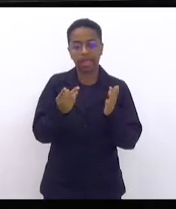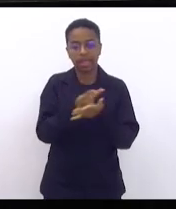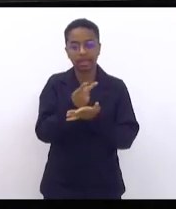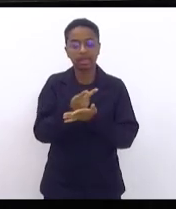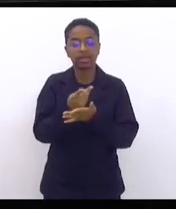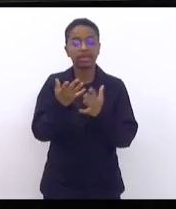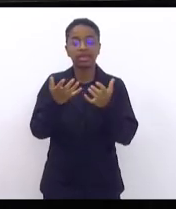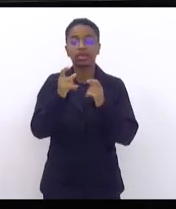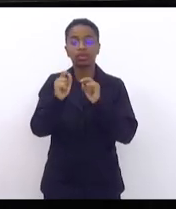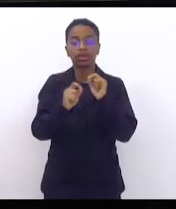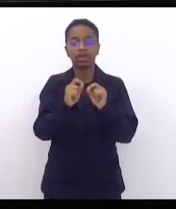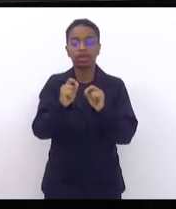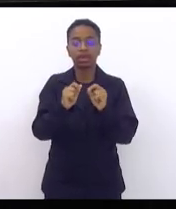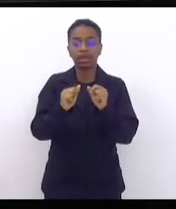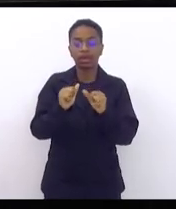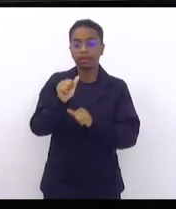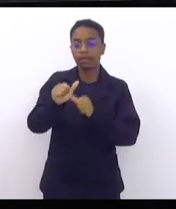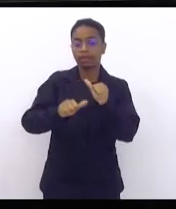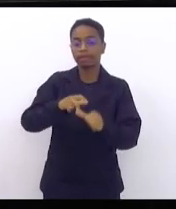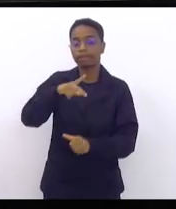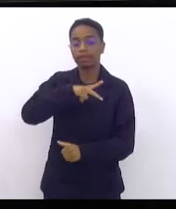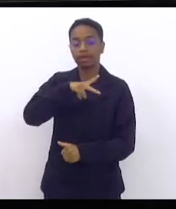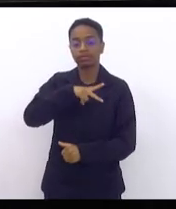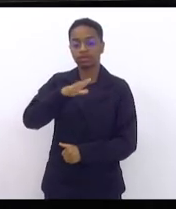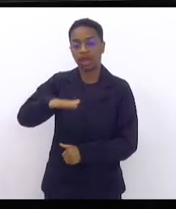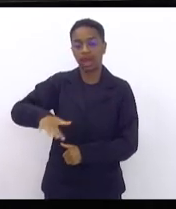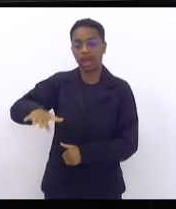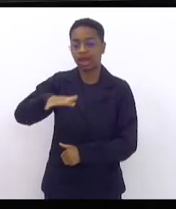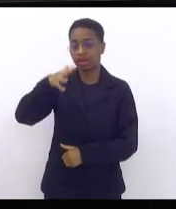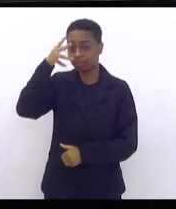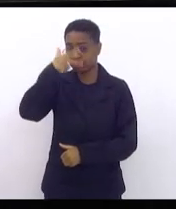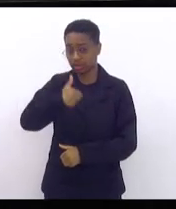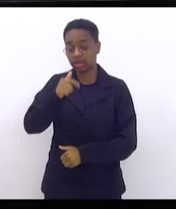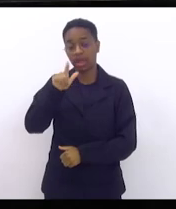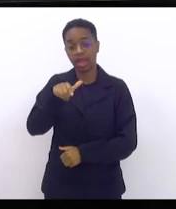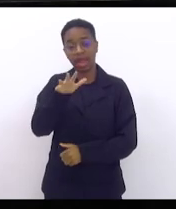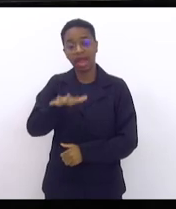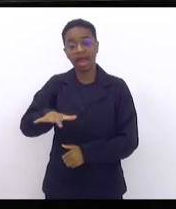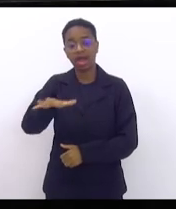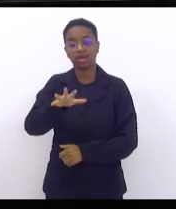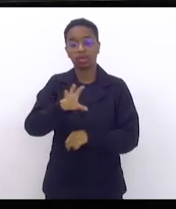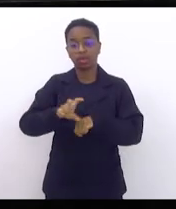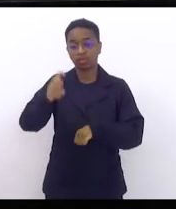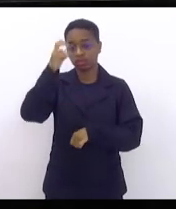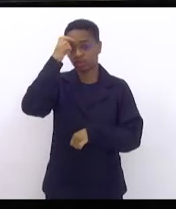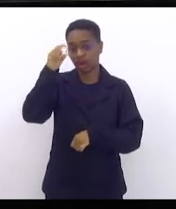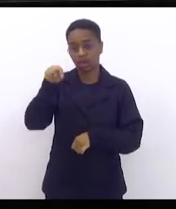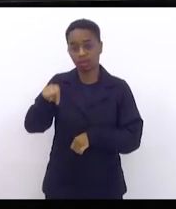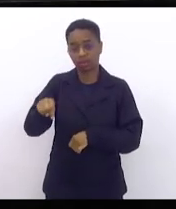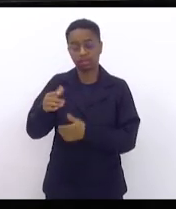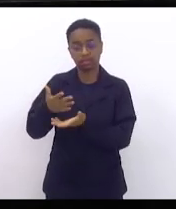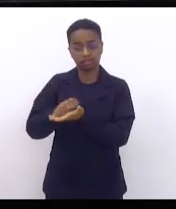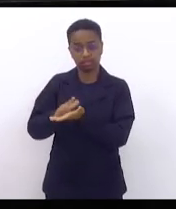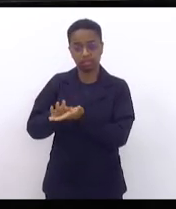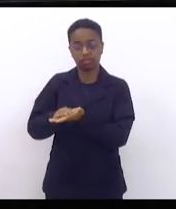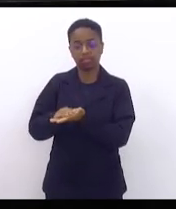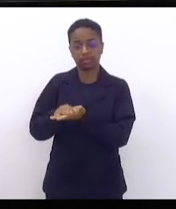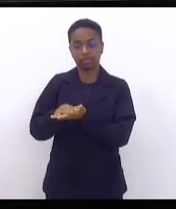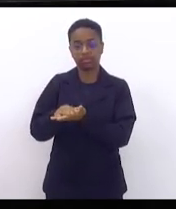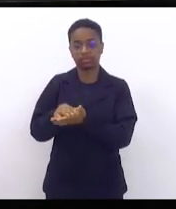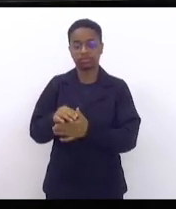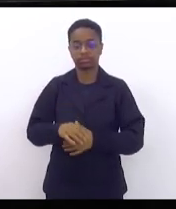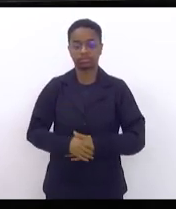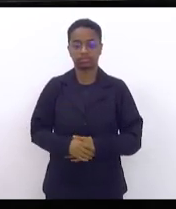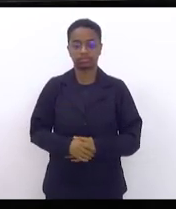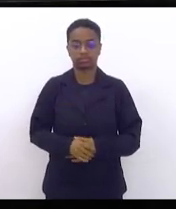privatização de uma área tão bela que a área cultural Terreirão do Samba Nelson Sargento